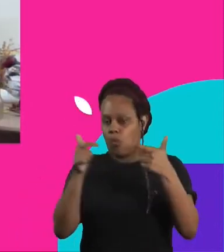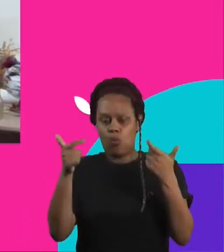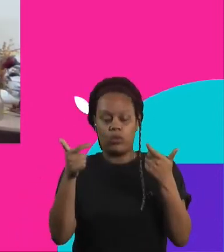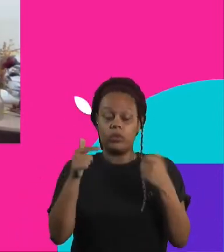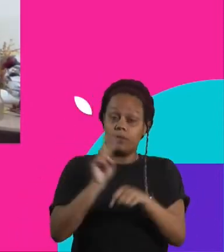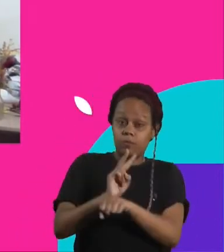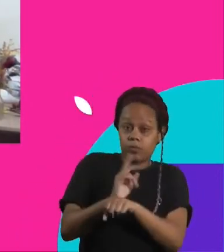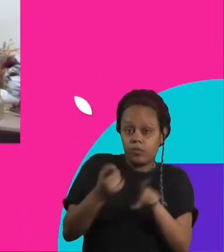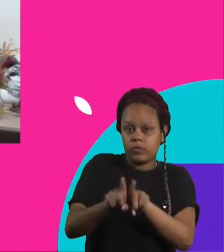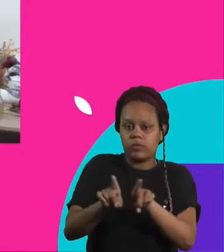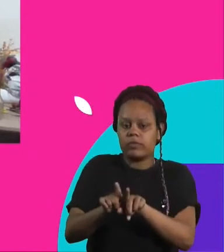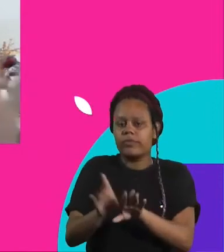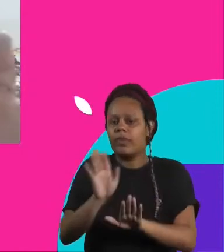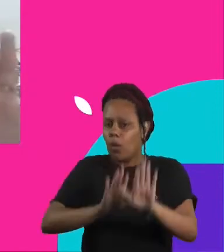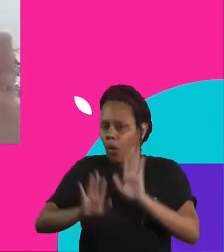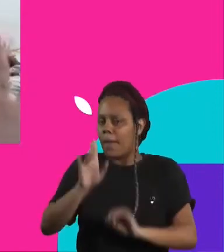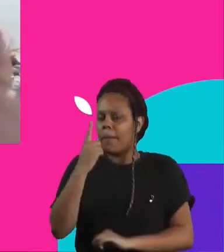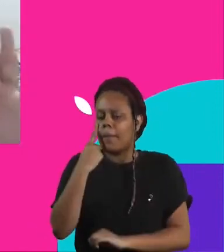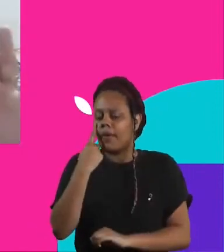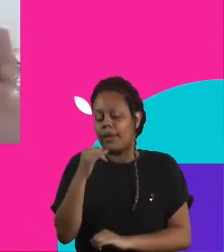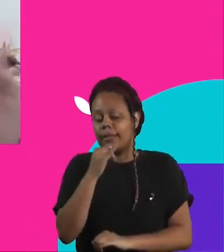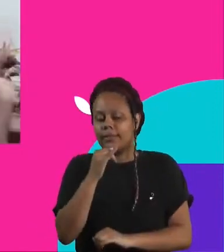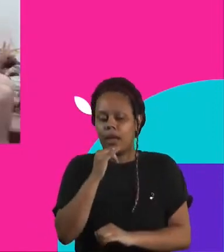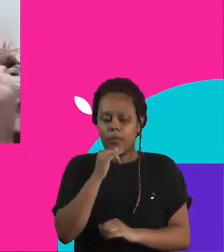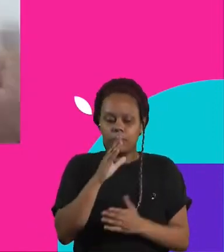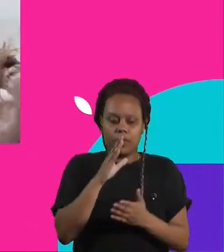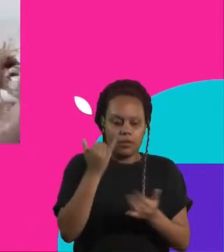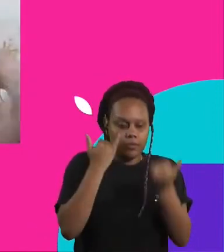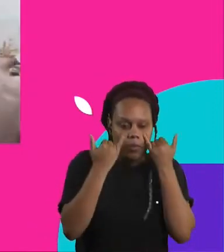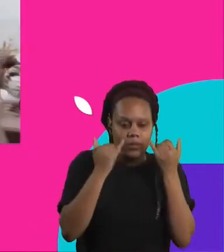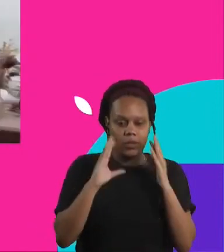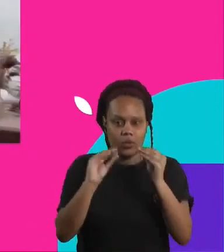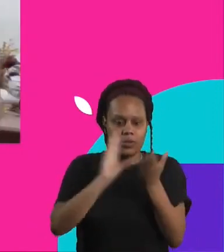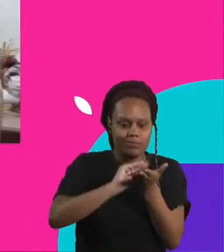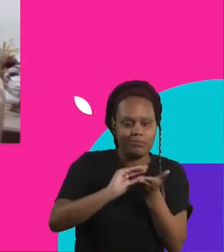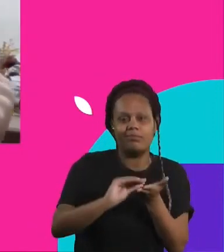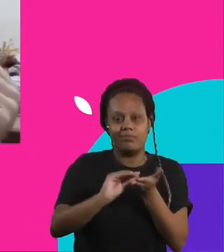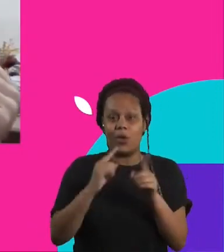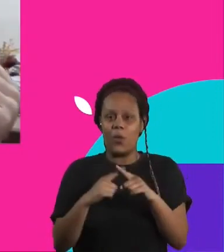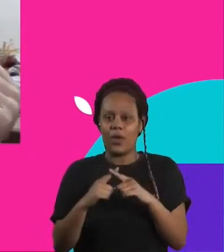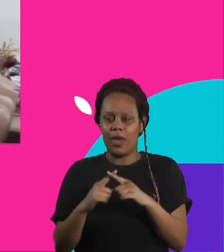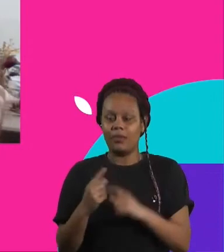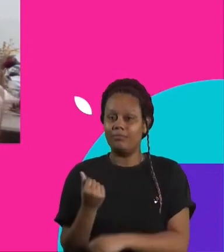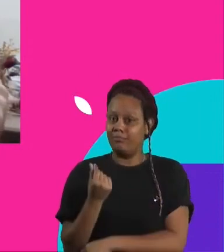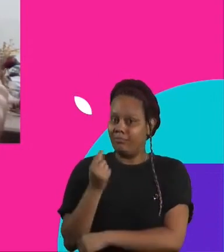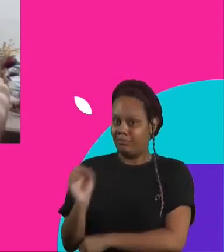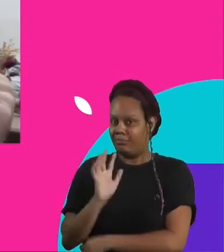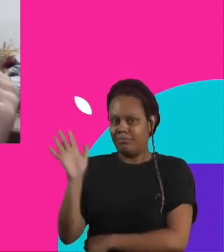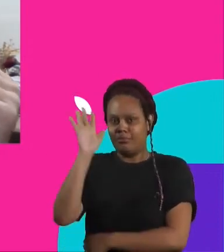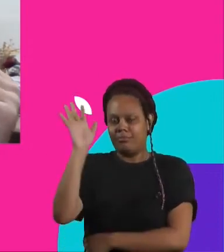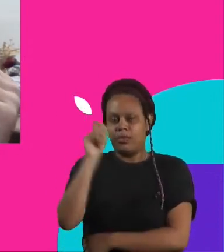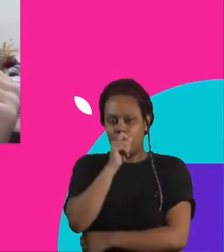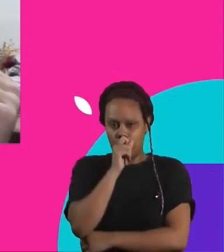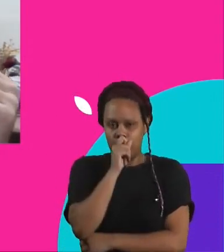para não tentar coletar todas as informações possíveis, porque é custo, cada pergunta é custo, e